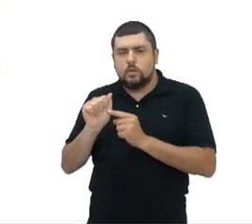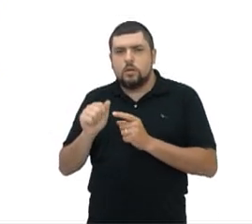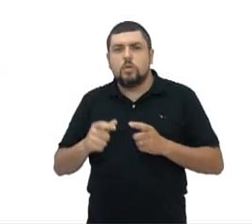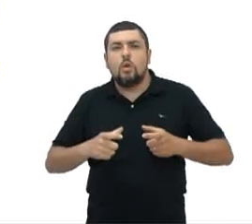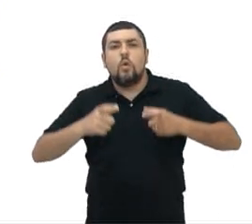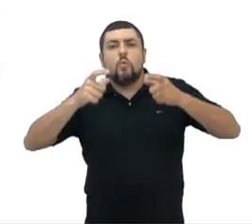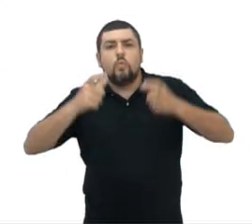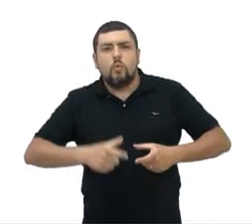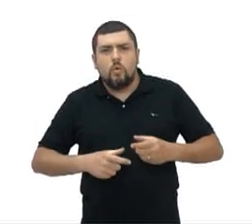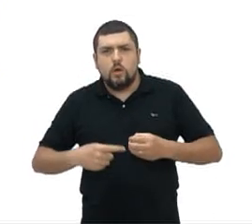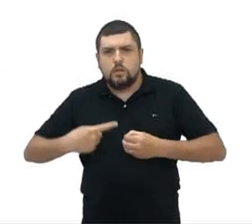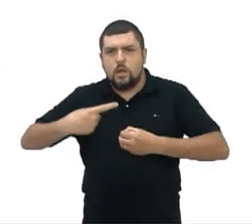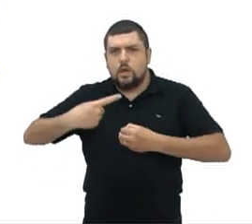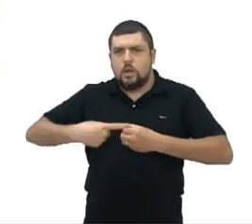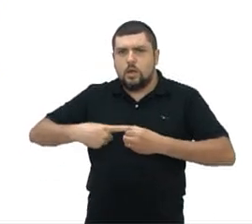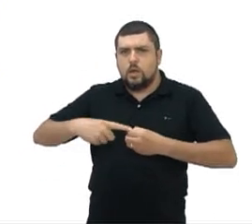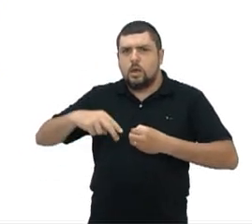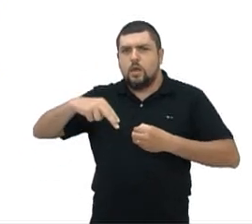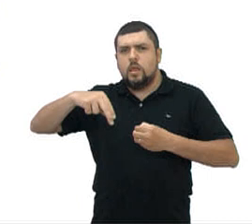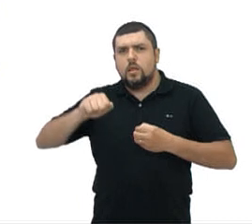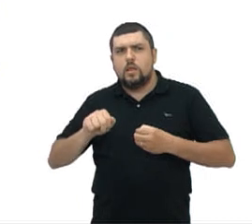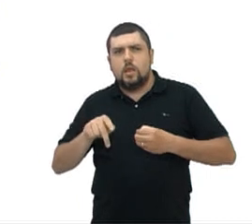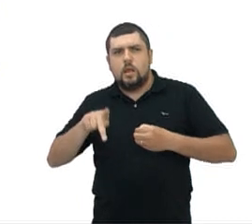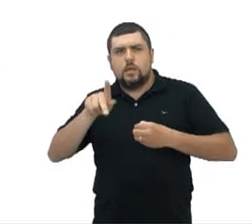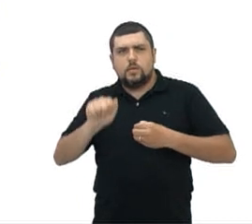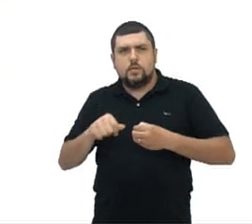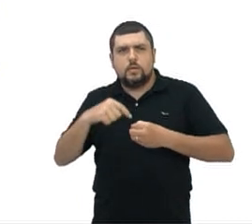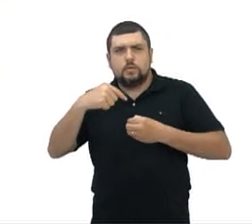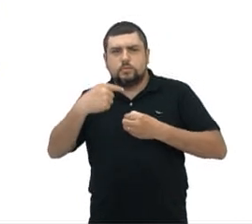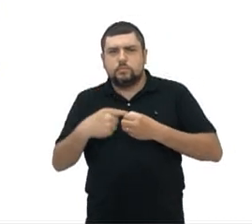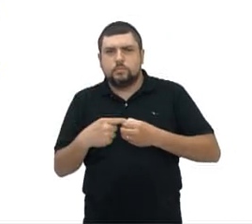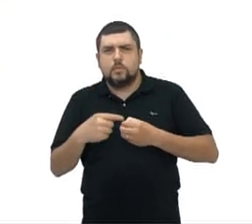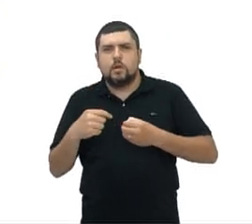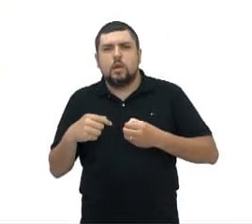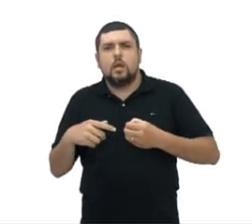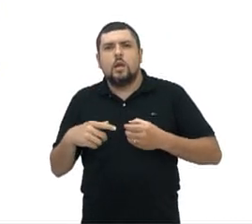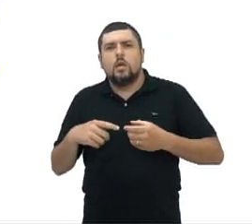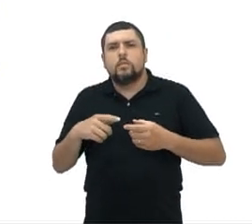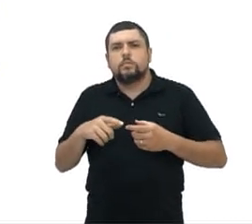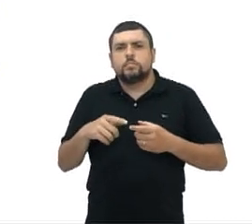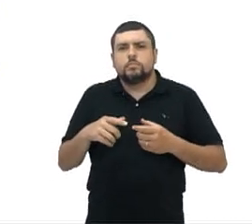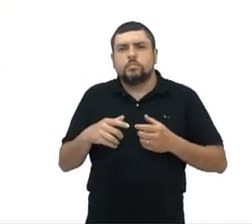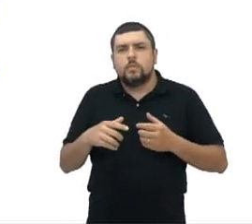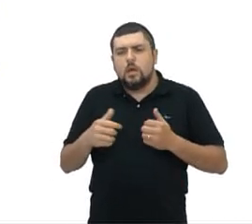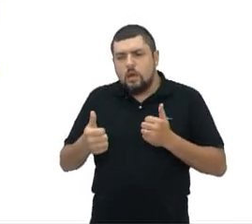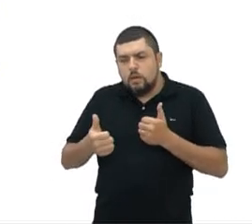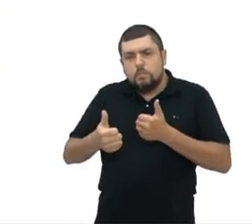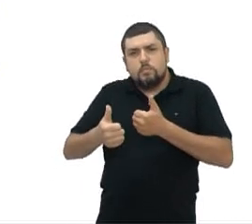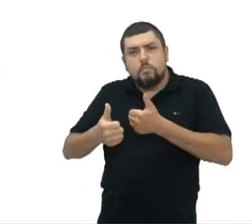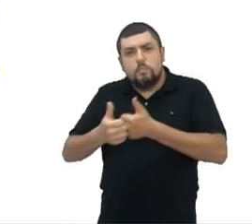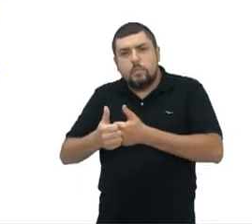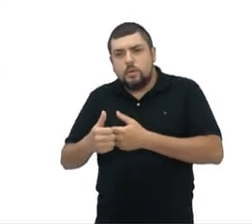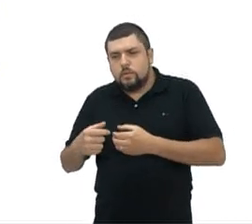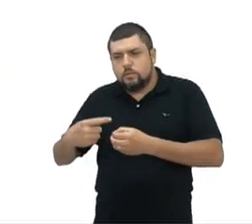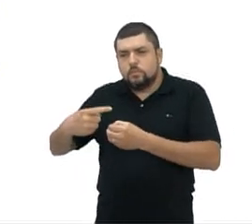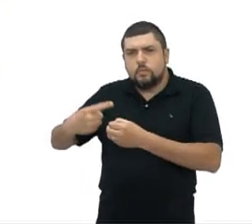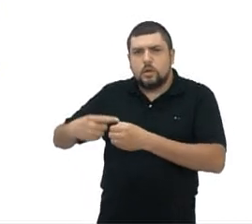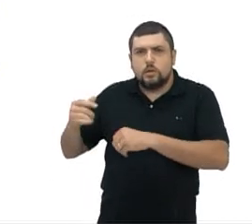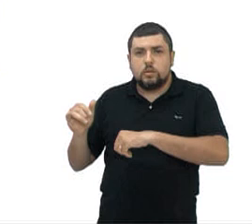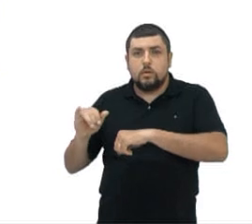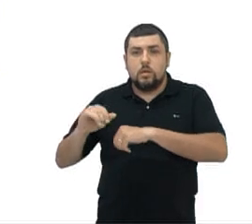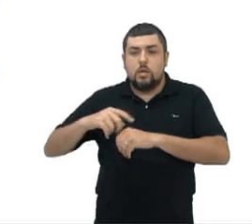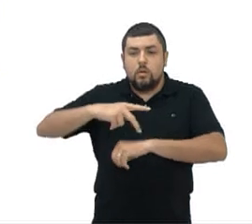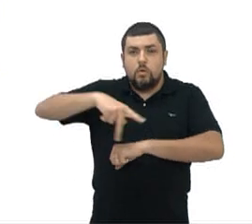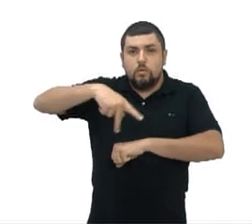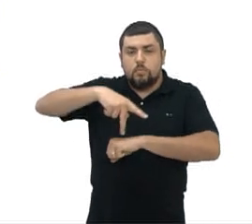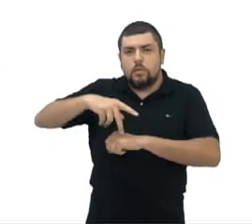Kush, hoje atual Sudão, 130 km da capital Khartoum. Khartoum é a capital do Sudão hoje, no país